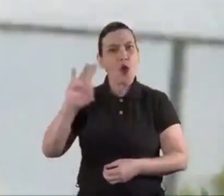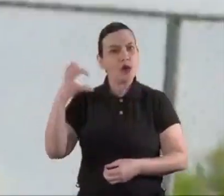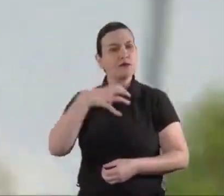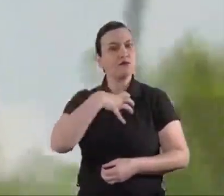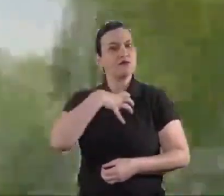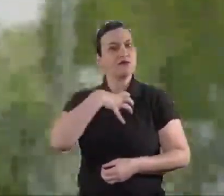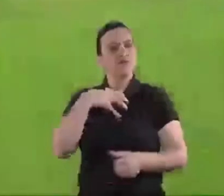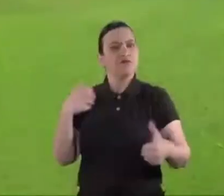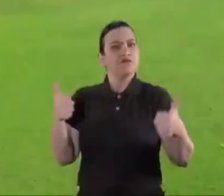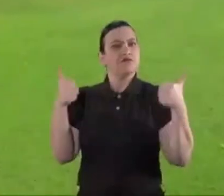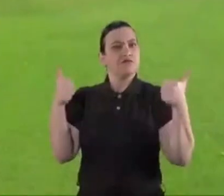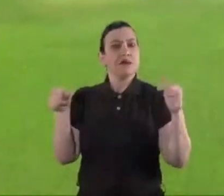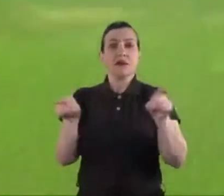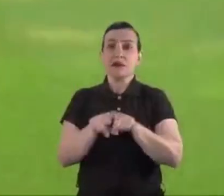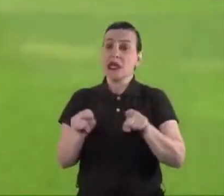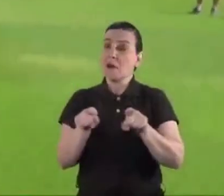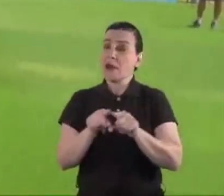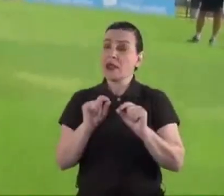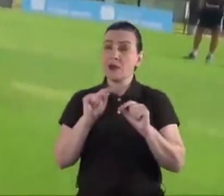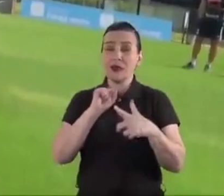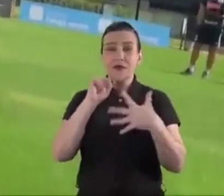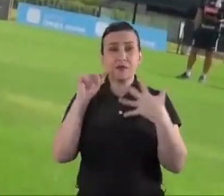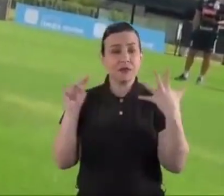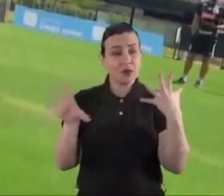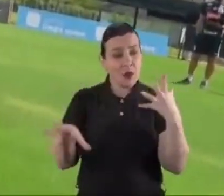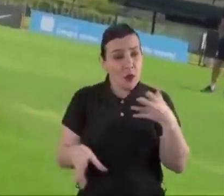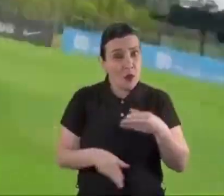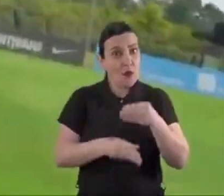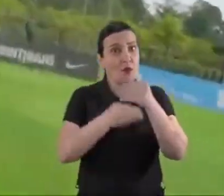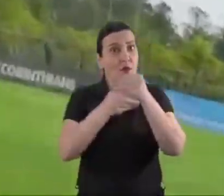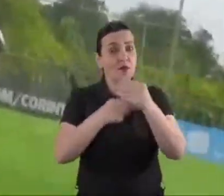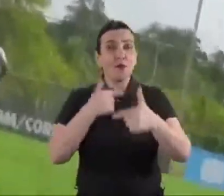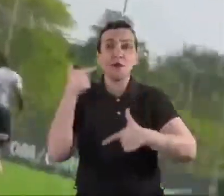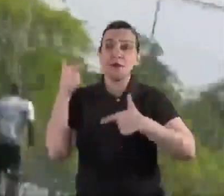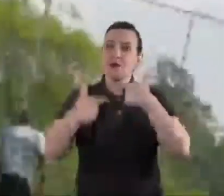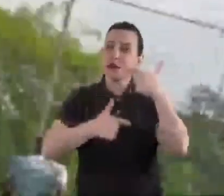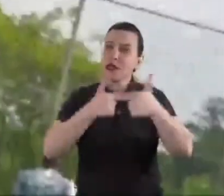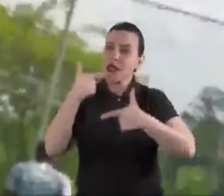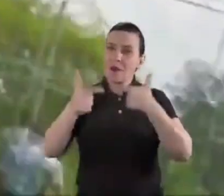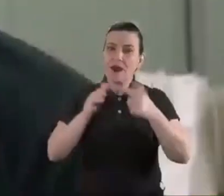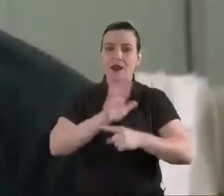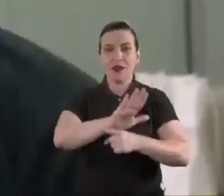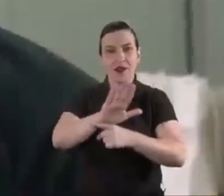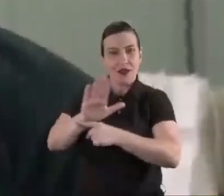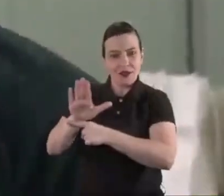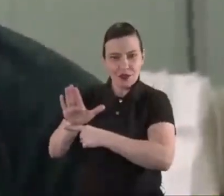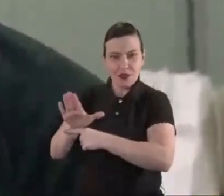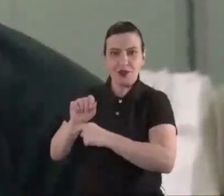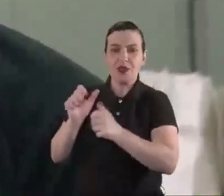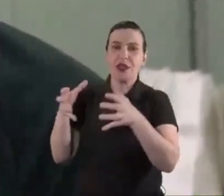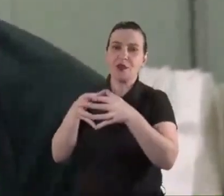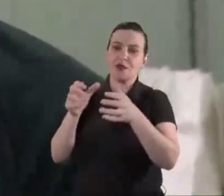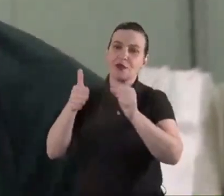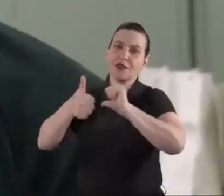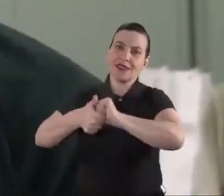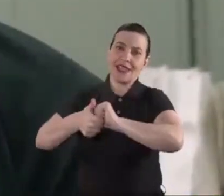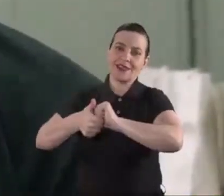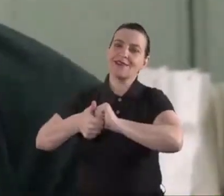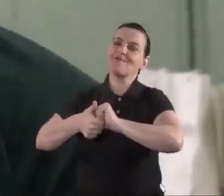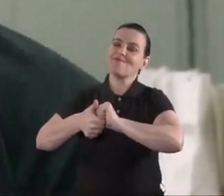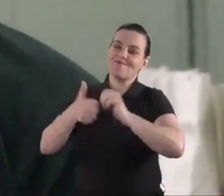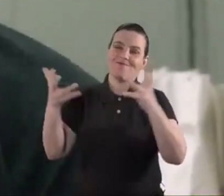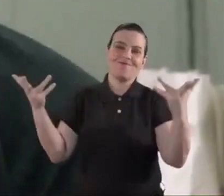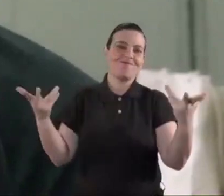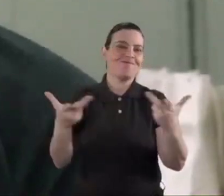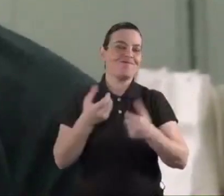bem. E para a gente, tudo que complementa o nosso trabalho para o rendimento do atleta é de